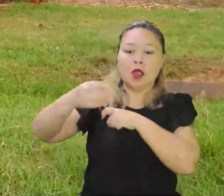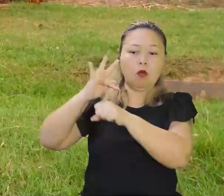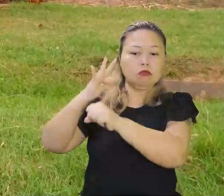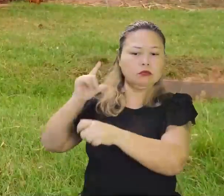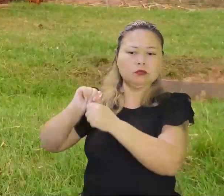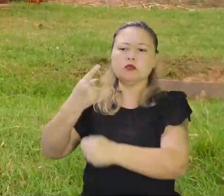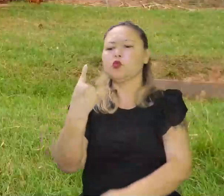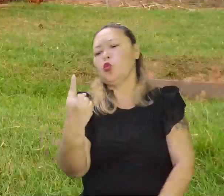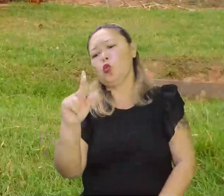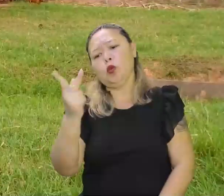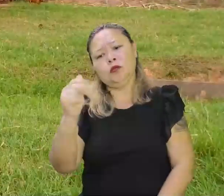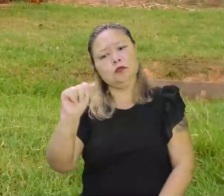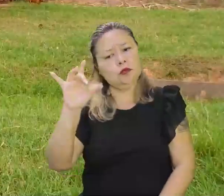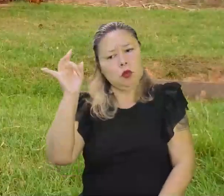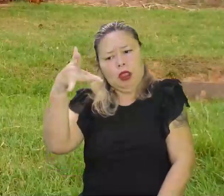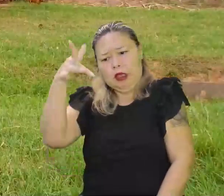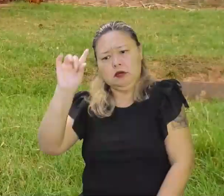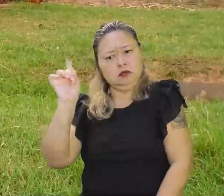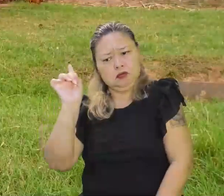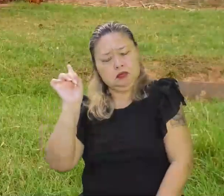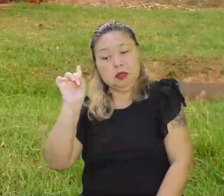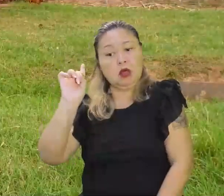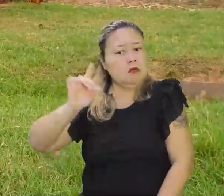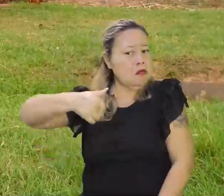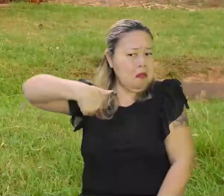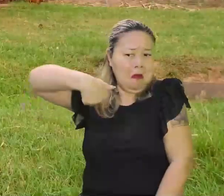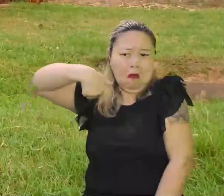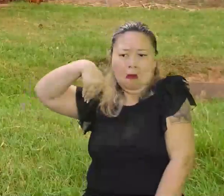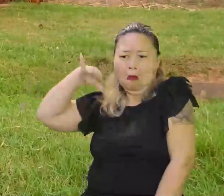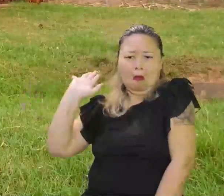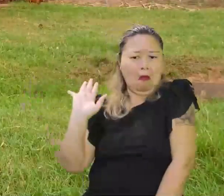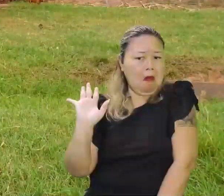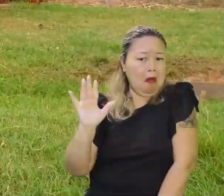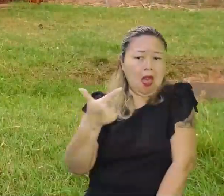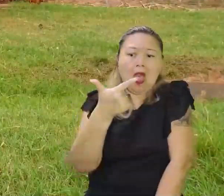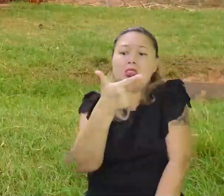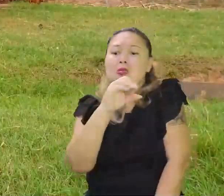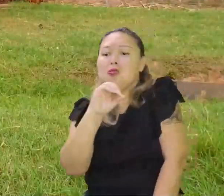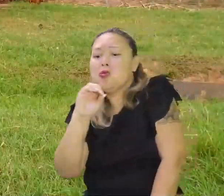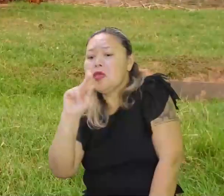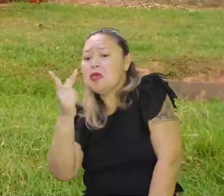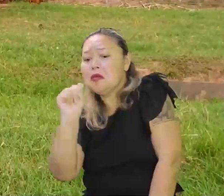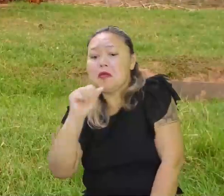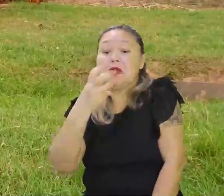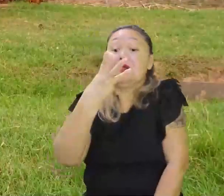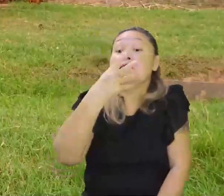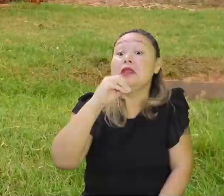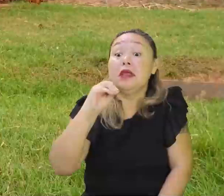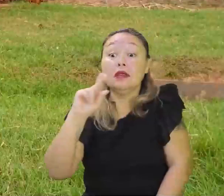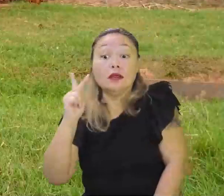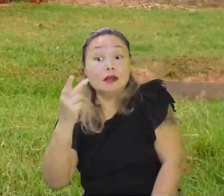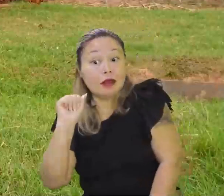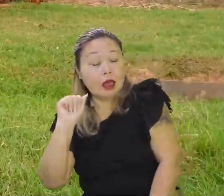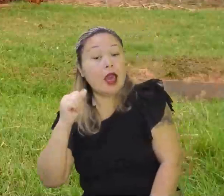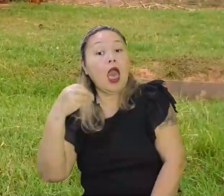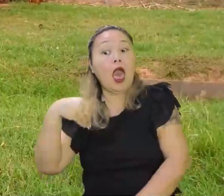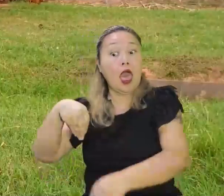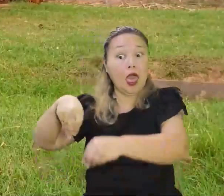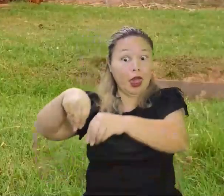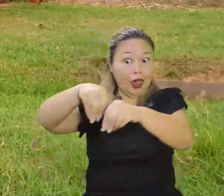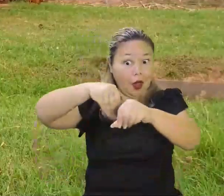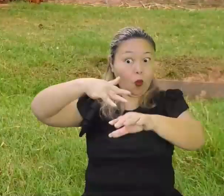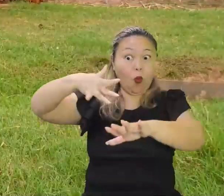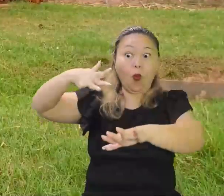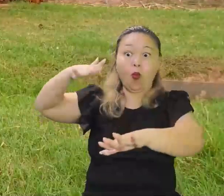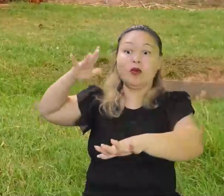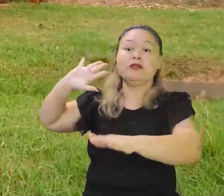só 1 hectare. Tem 200 hectares, 300 hectares. É terra pra caramba.